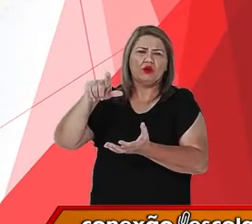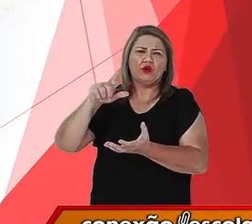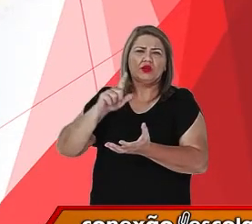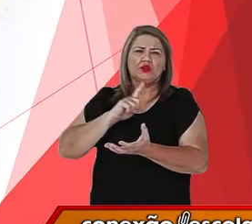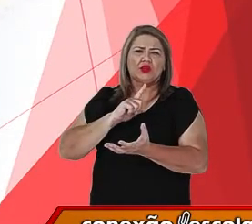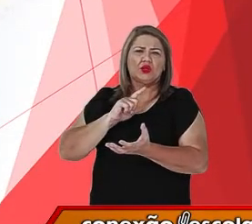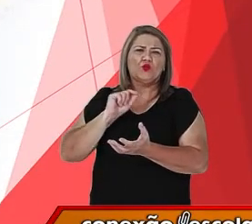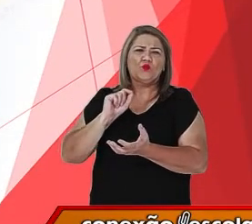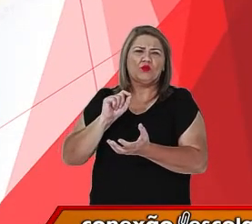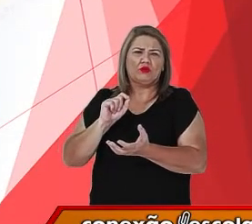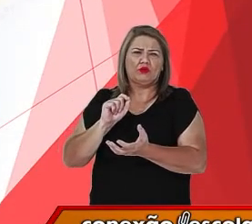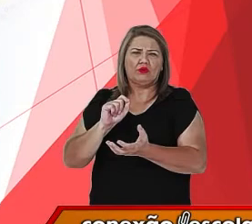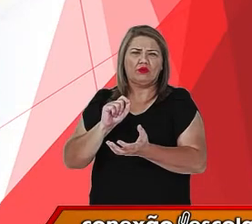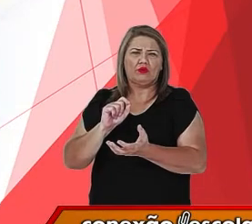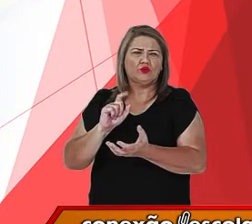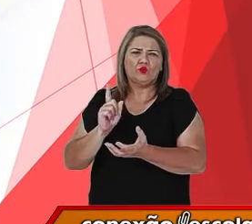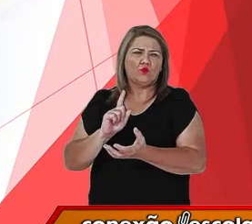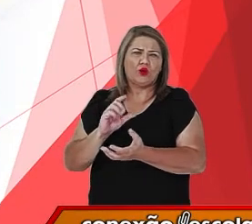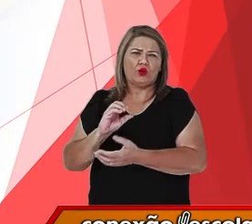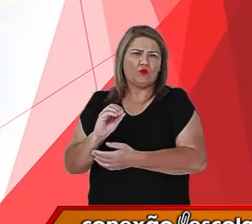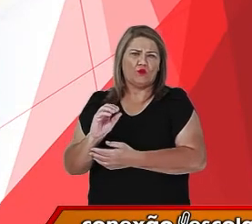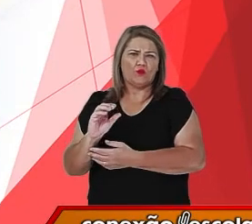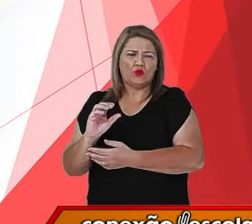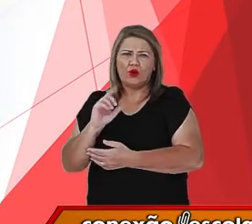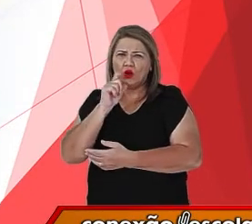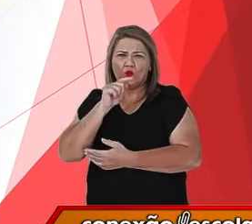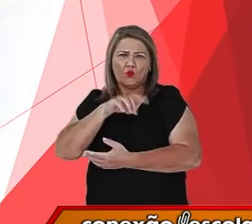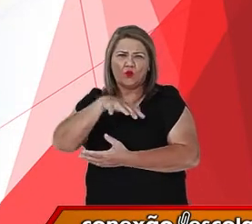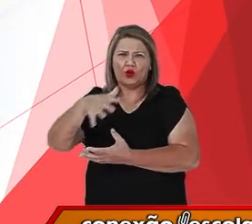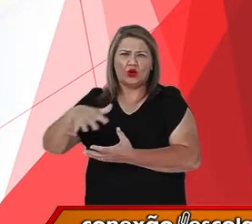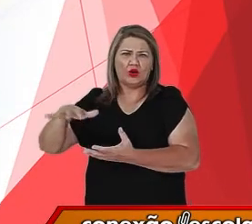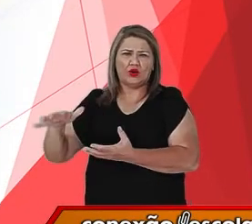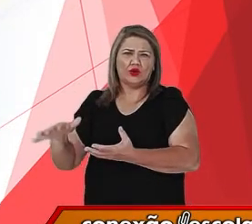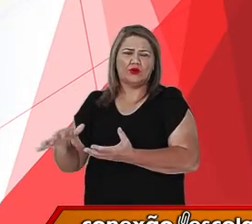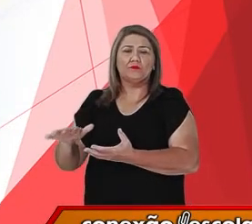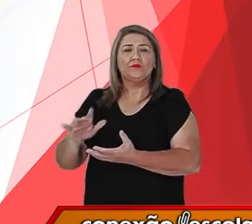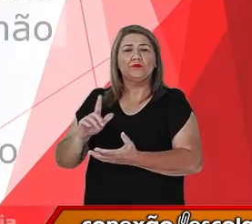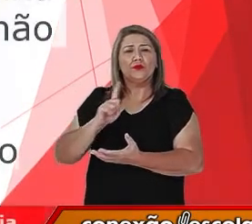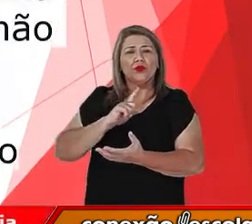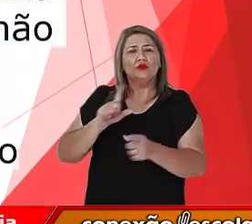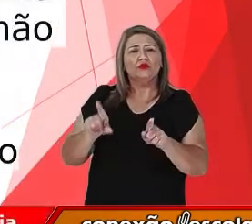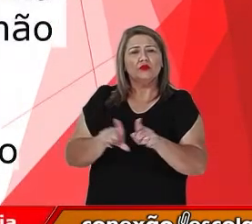como um oceano. Outro ponto é o oceano